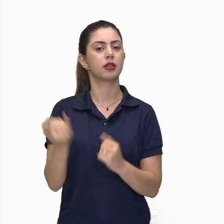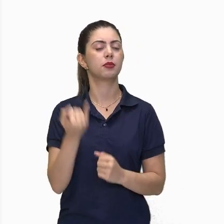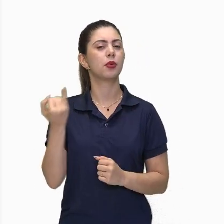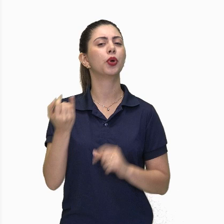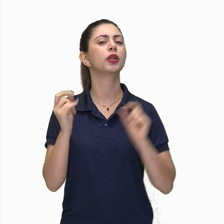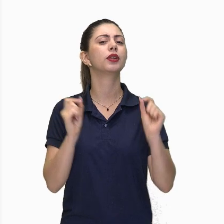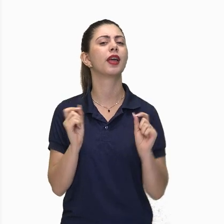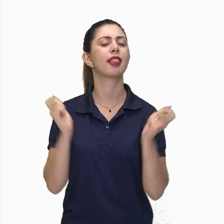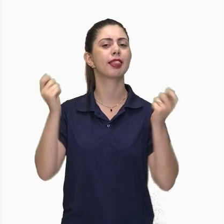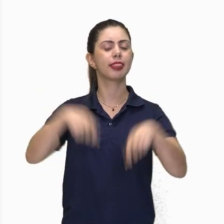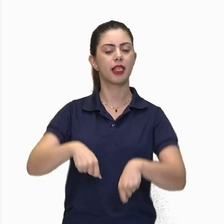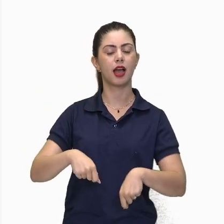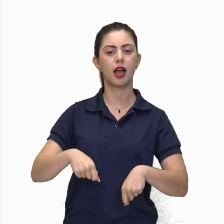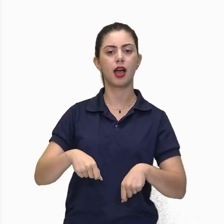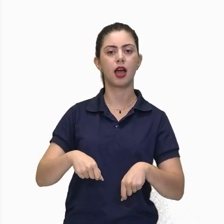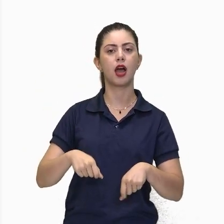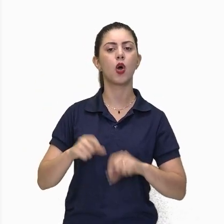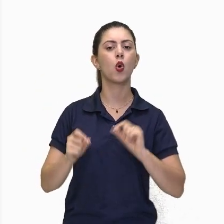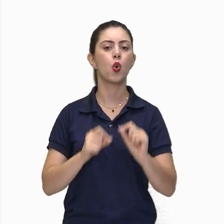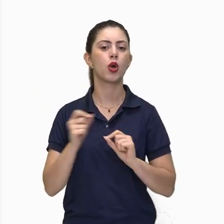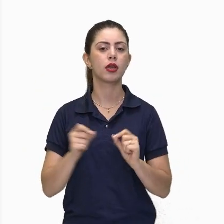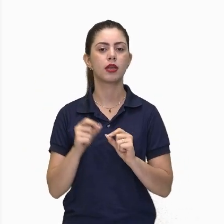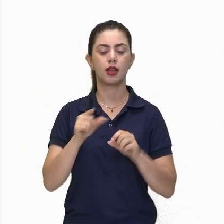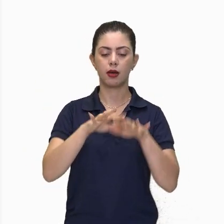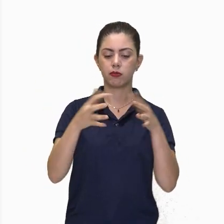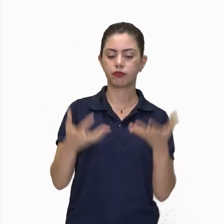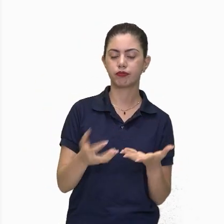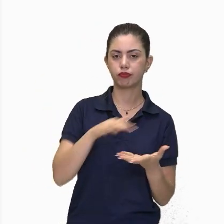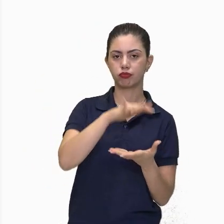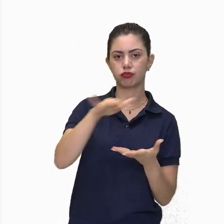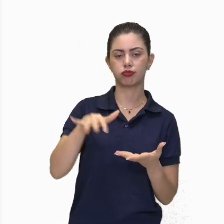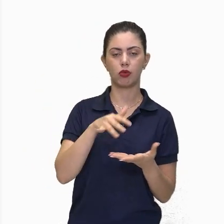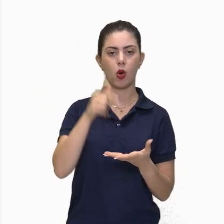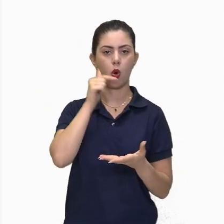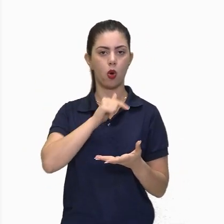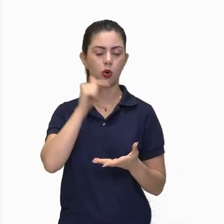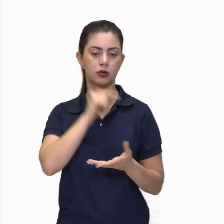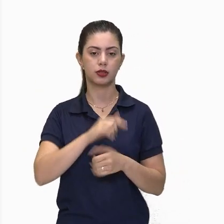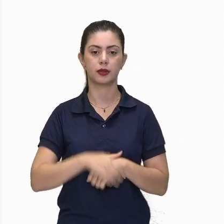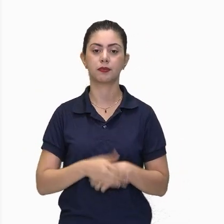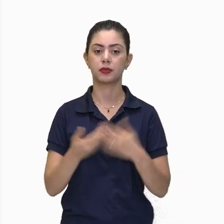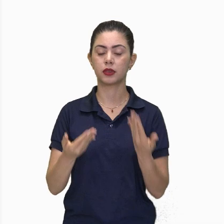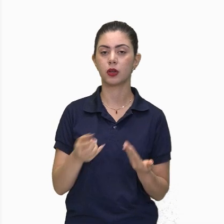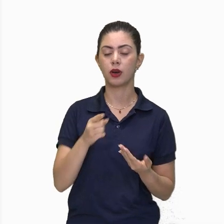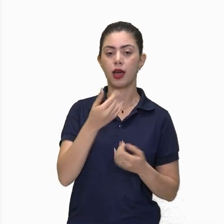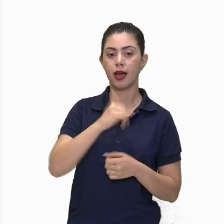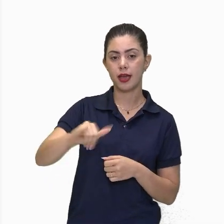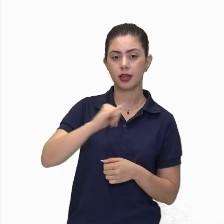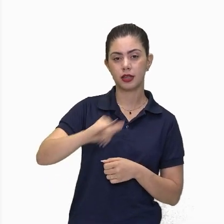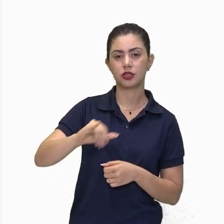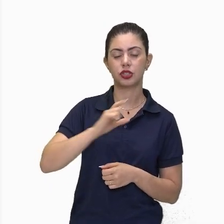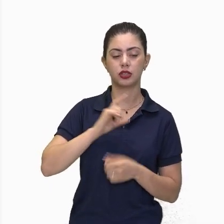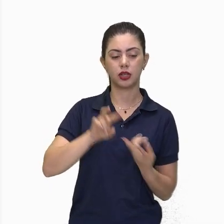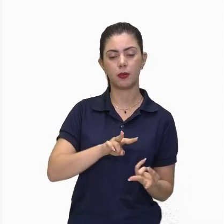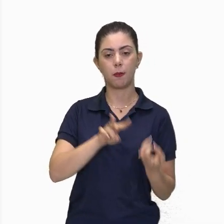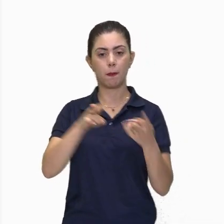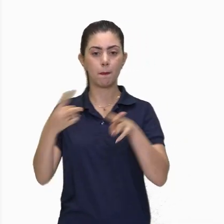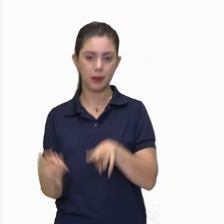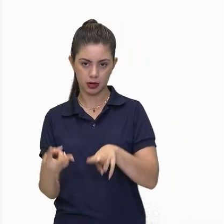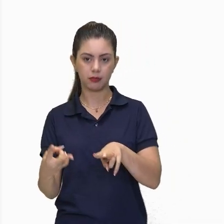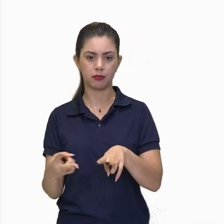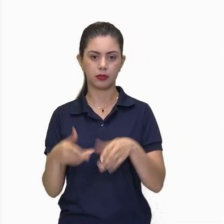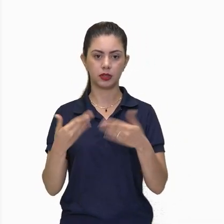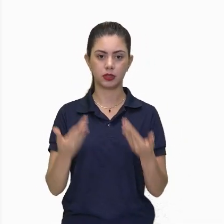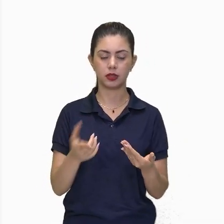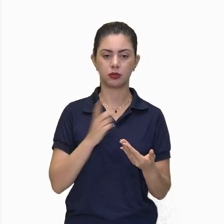seu funcionamento e manutenção dos ecossistemas. A energia ela flui unidirecionalmente passando